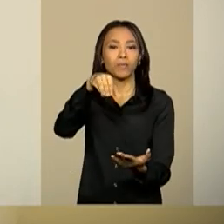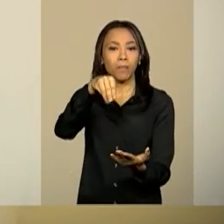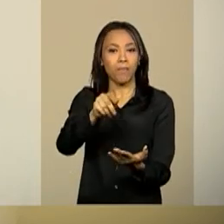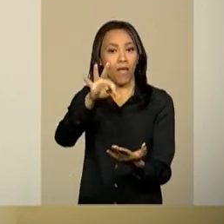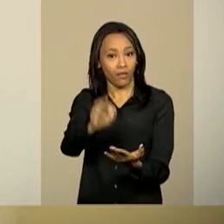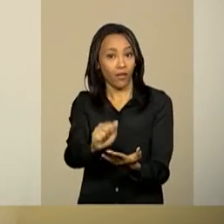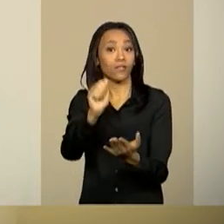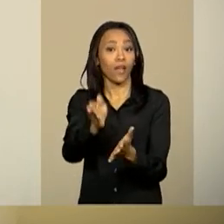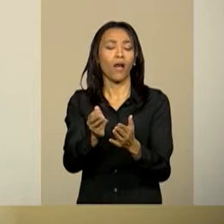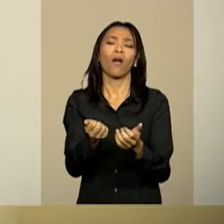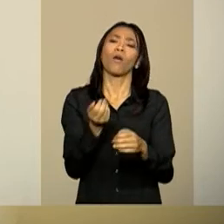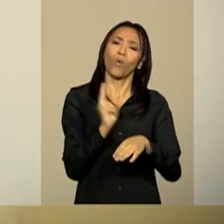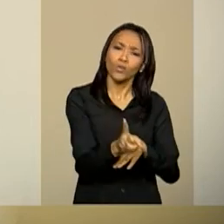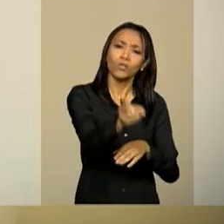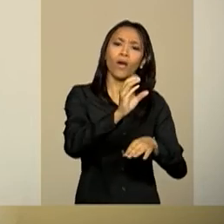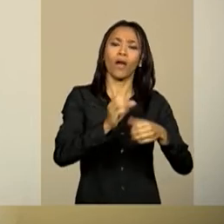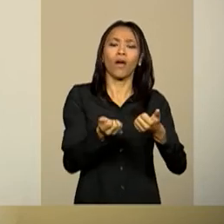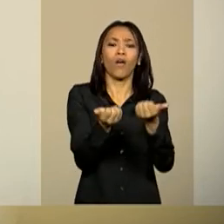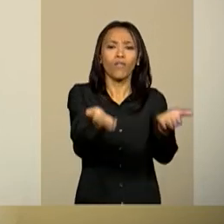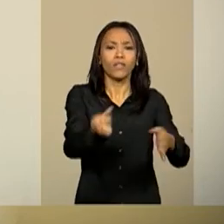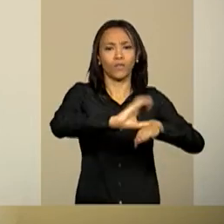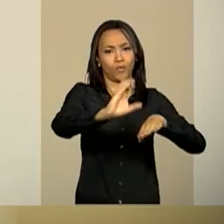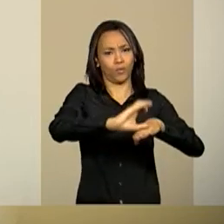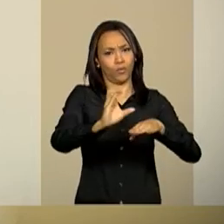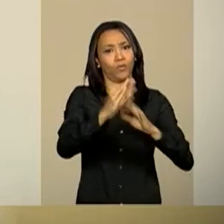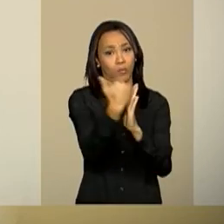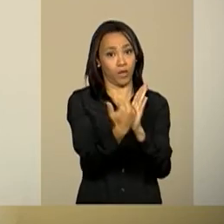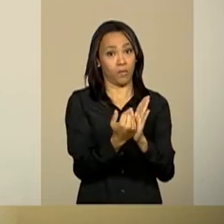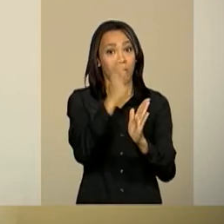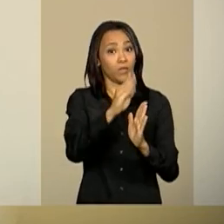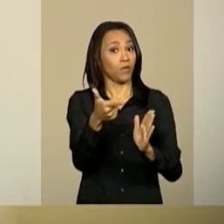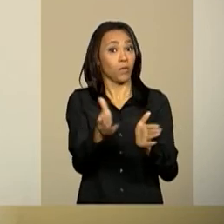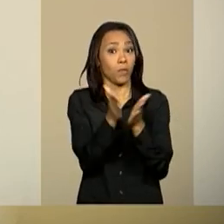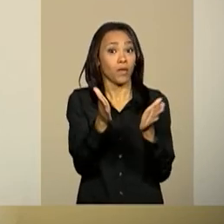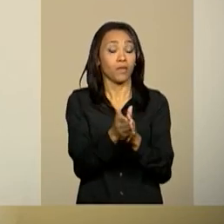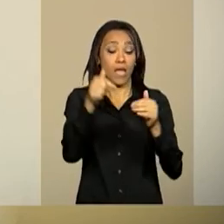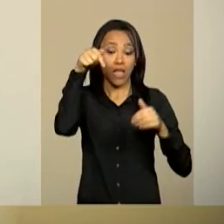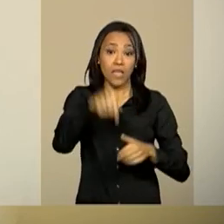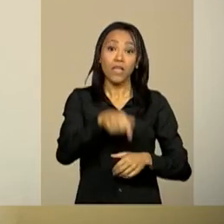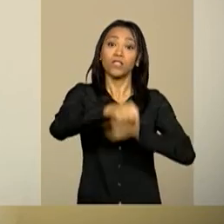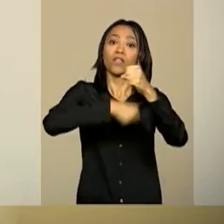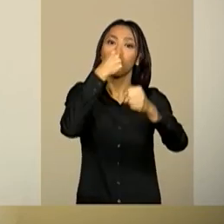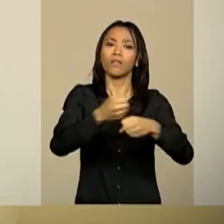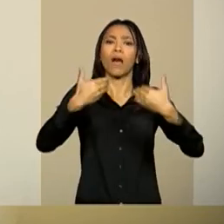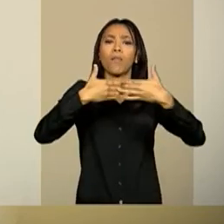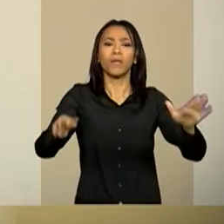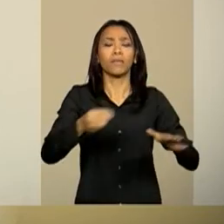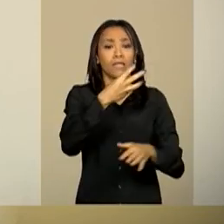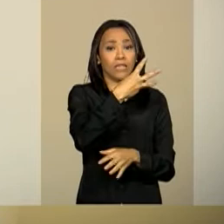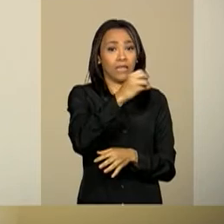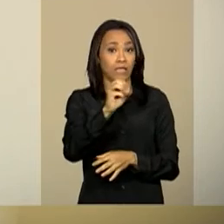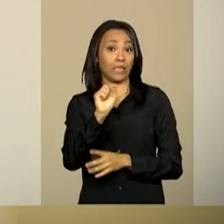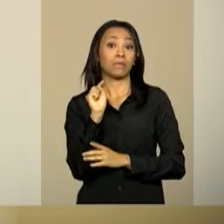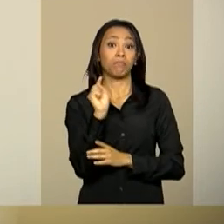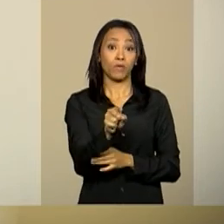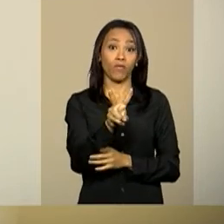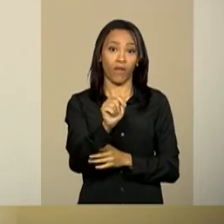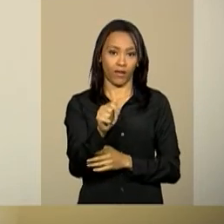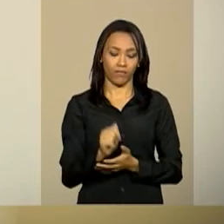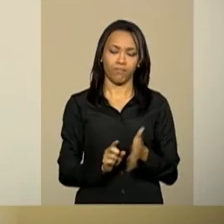continuar oferecendo o Pronatec Brasil sem miséria neste ano abriremos mais 300 mil